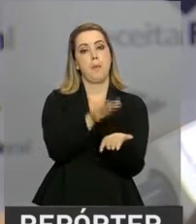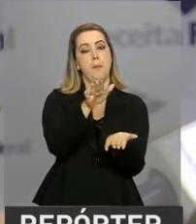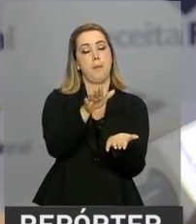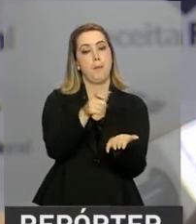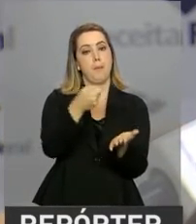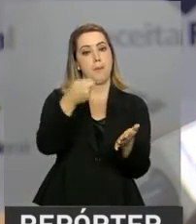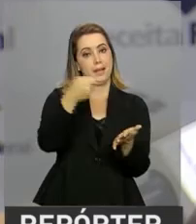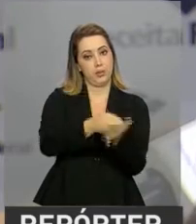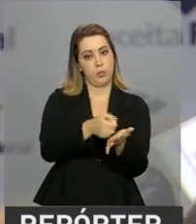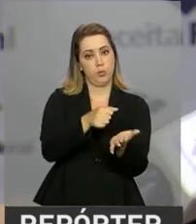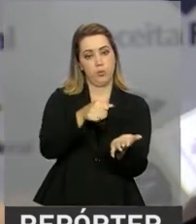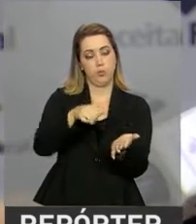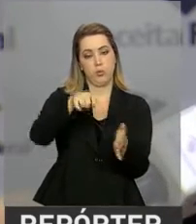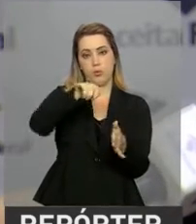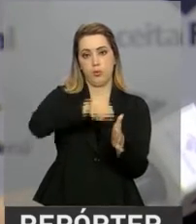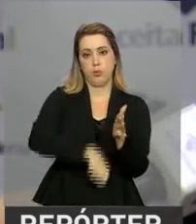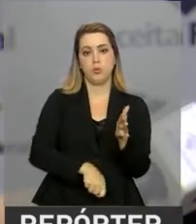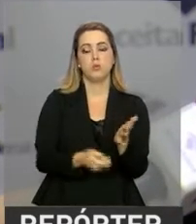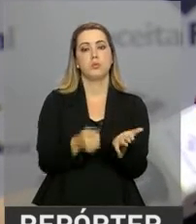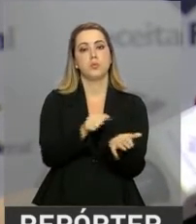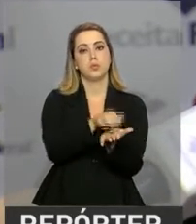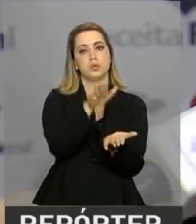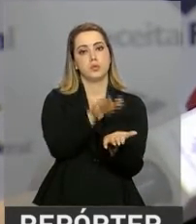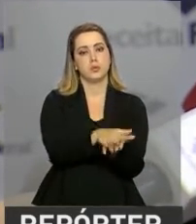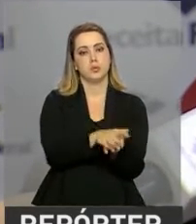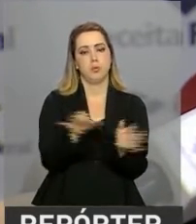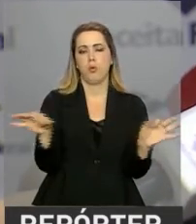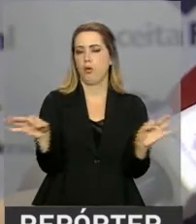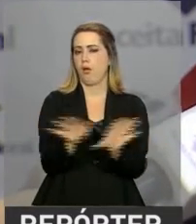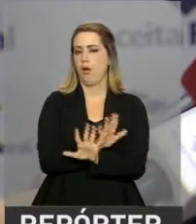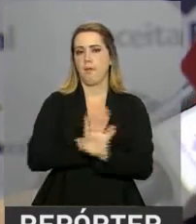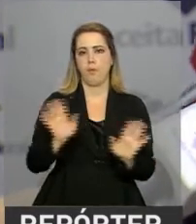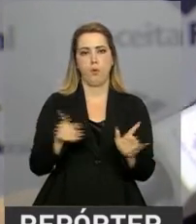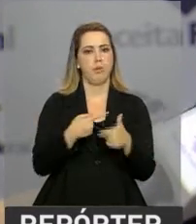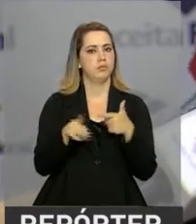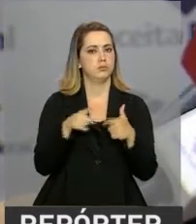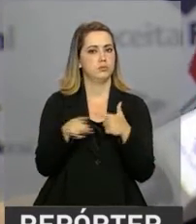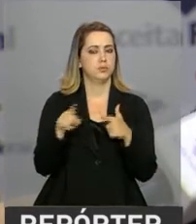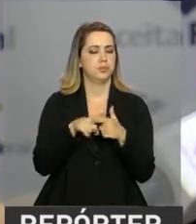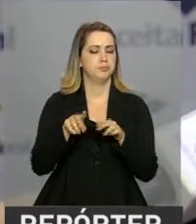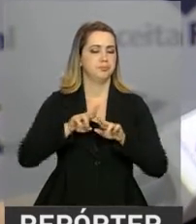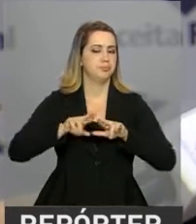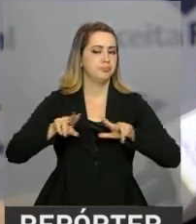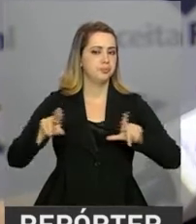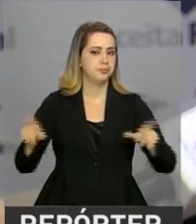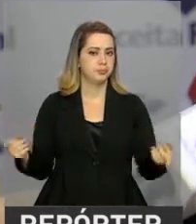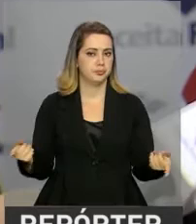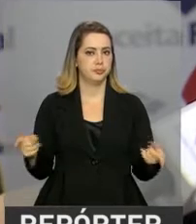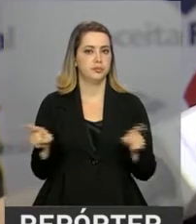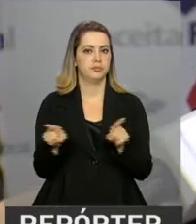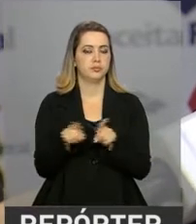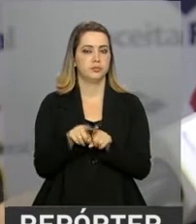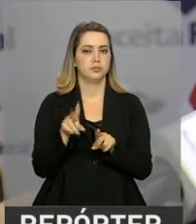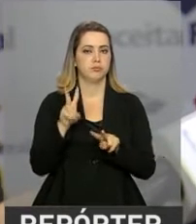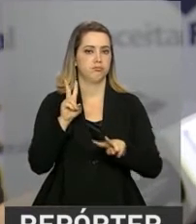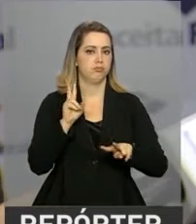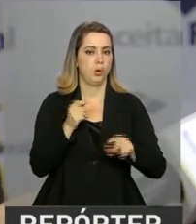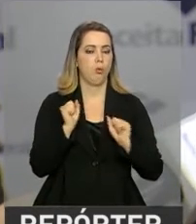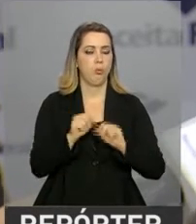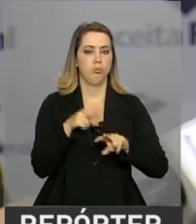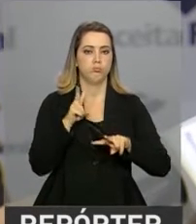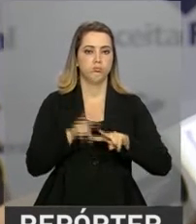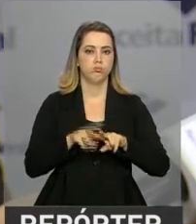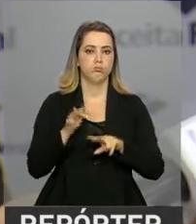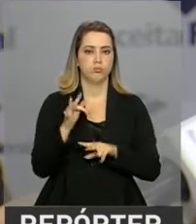multa a foi extinta a punibilidade em termos de crime contra a ordem tributária evasão de divisas e lavagem de